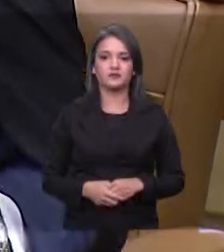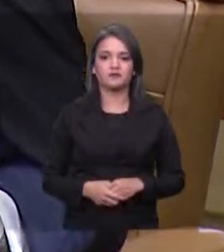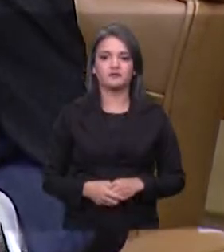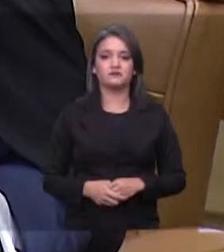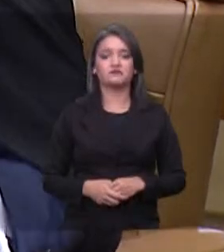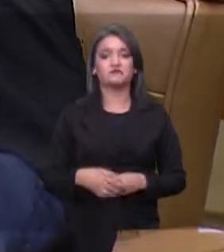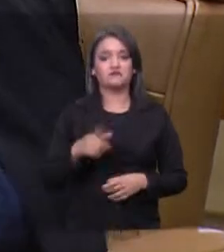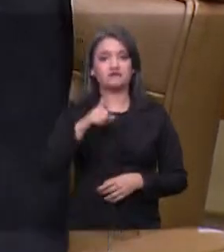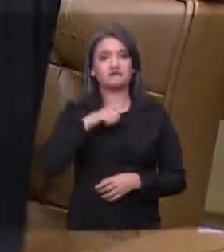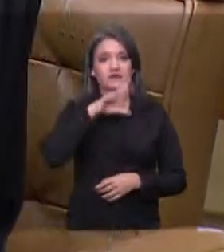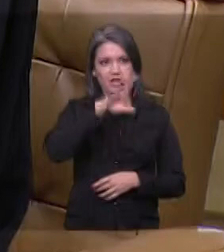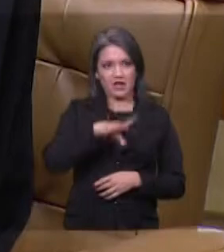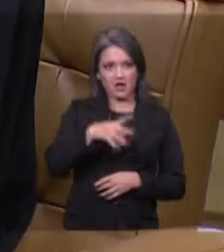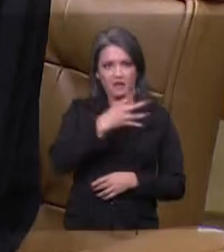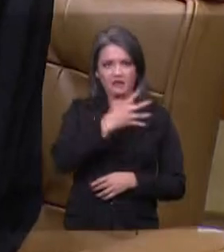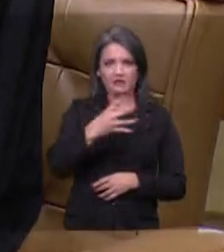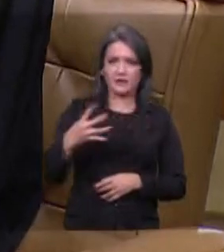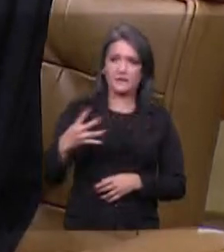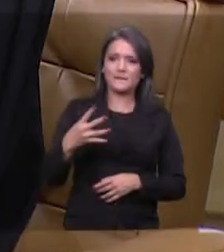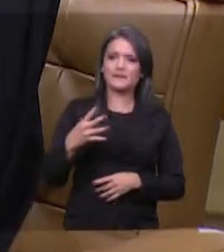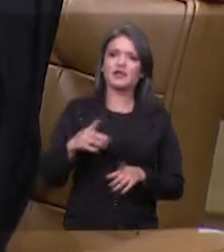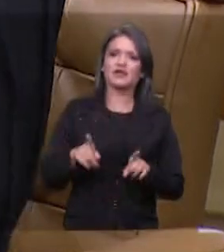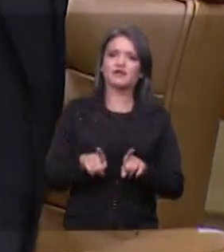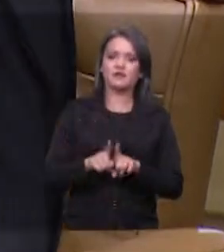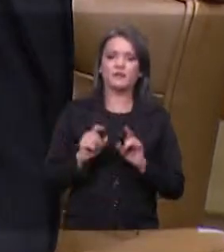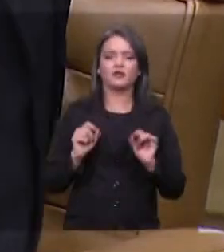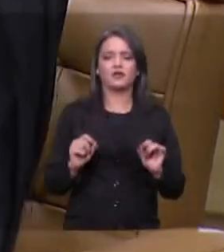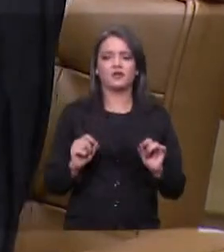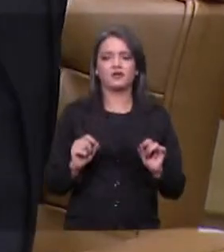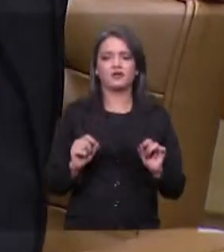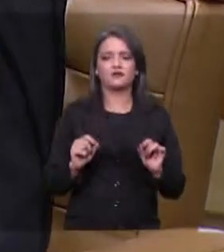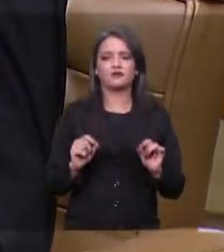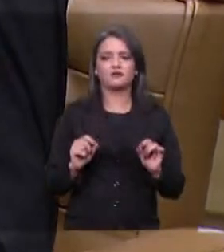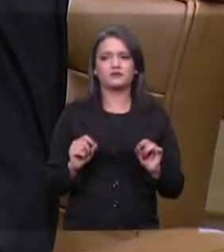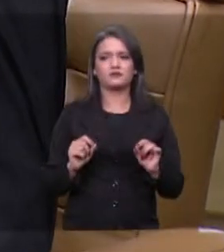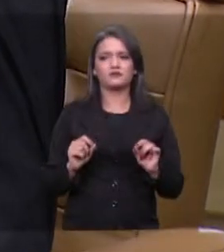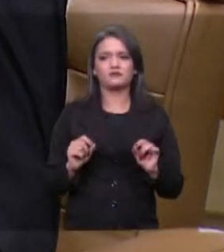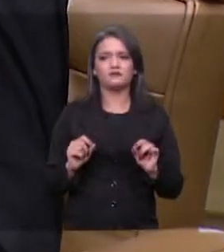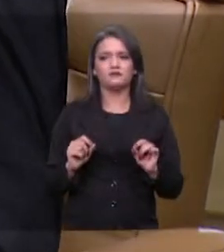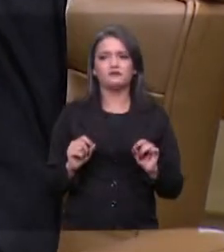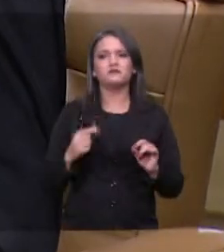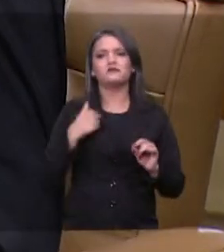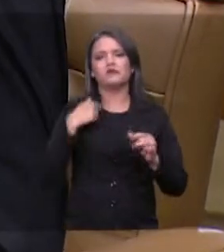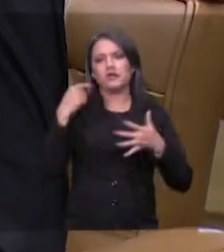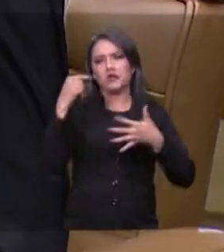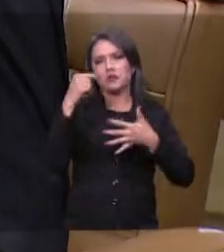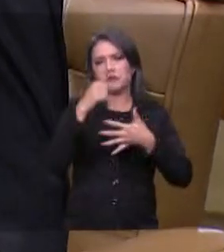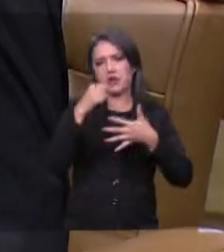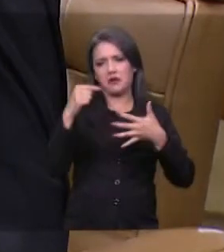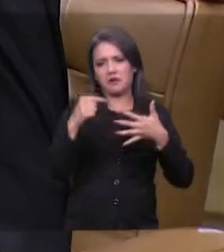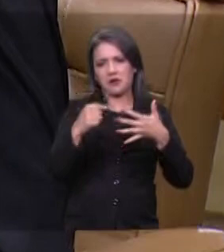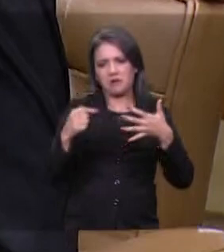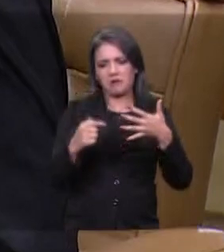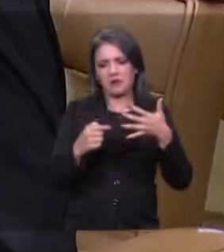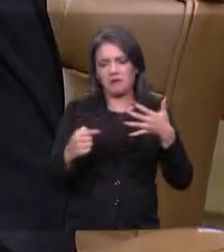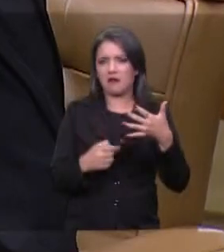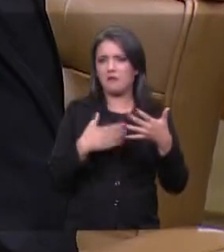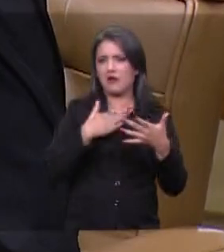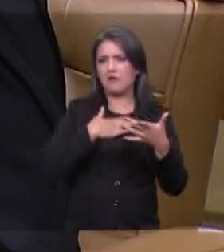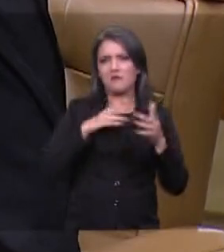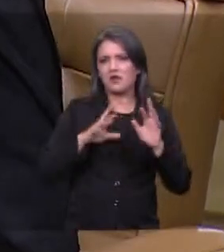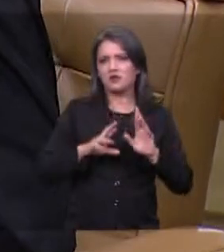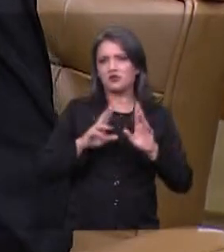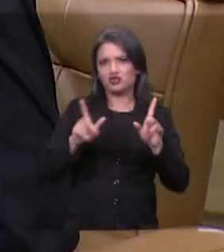uma tabela também, na qual eu aponto aqui as minhas divergências em relação ao voto